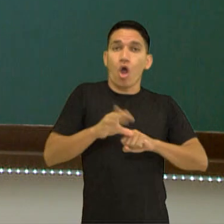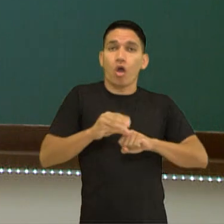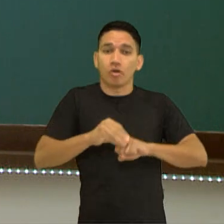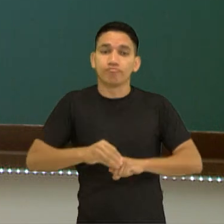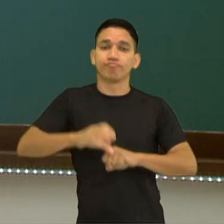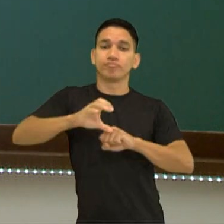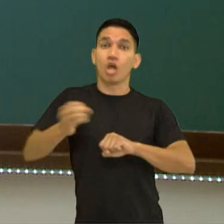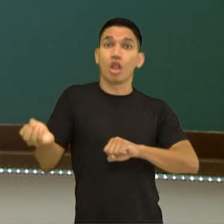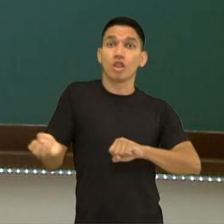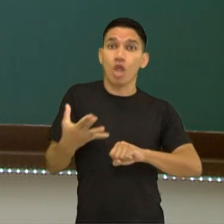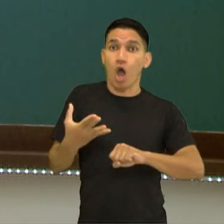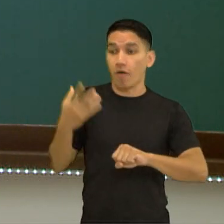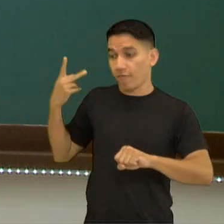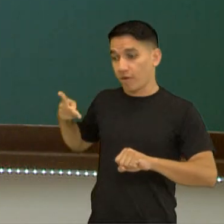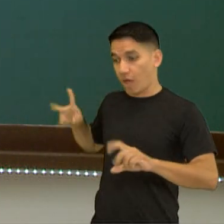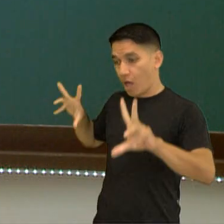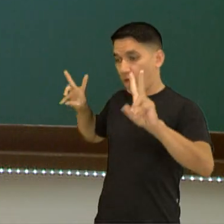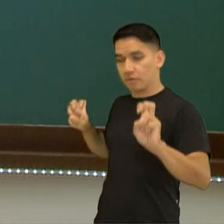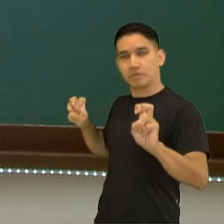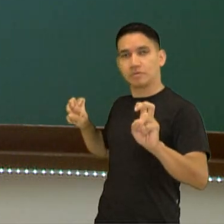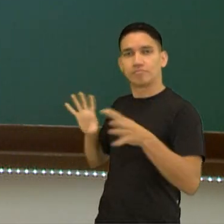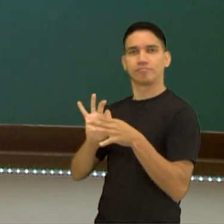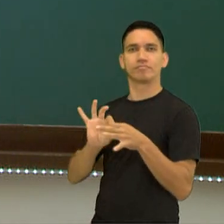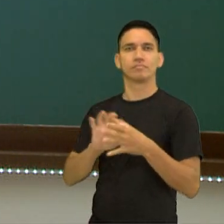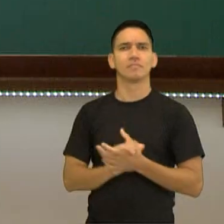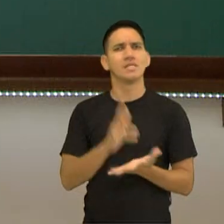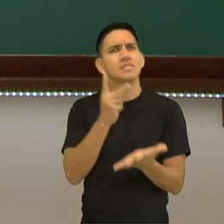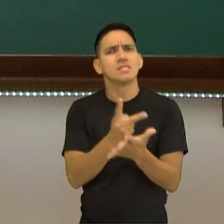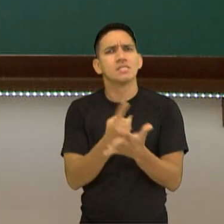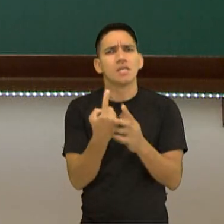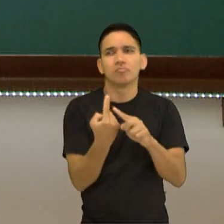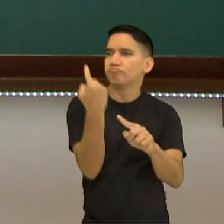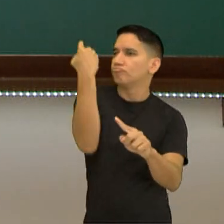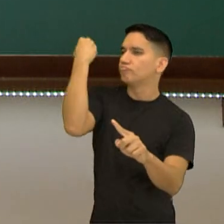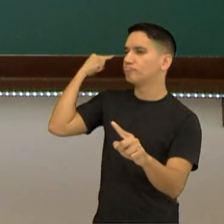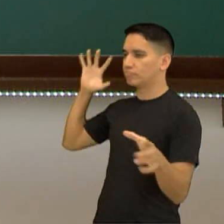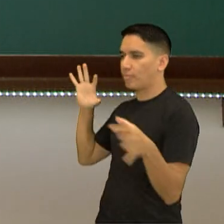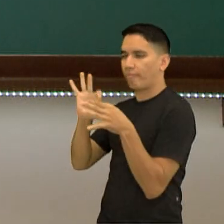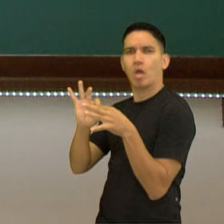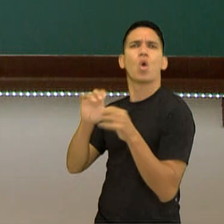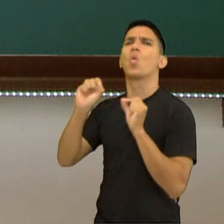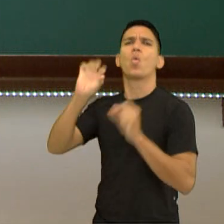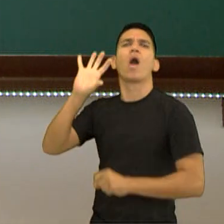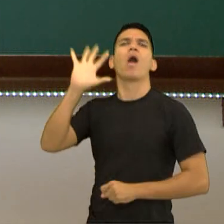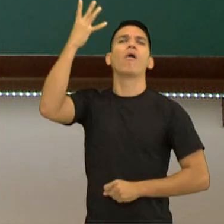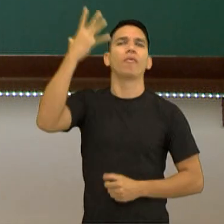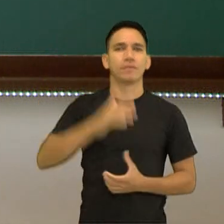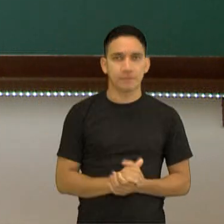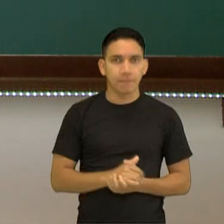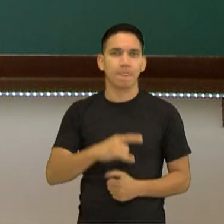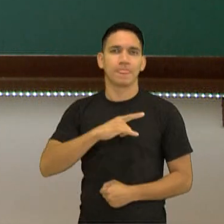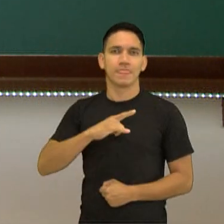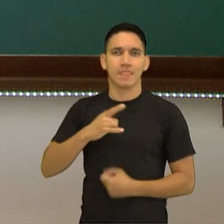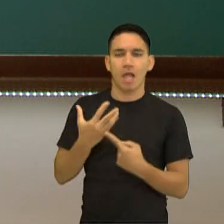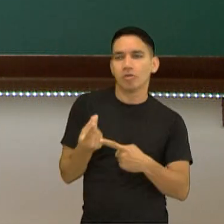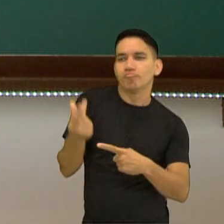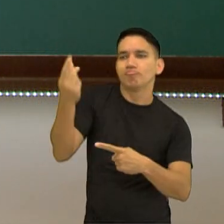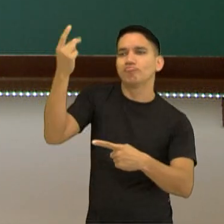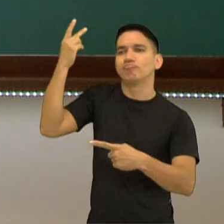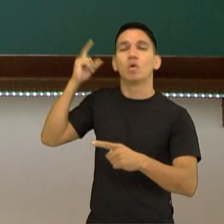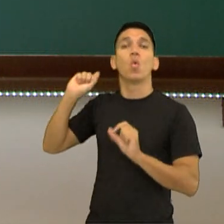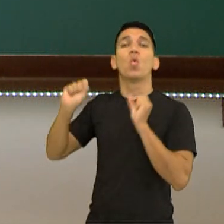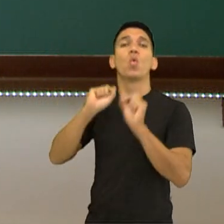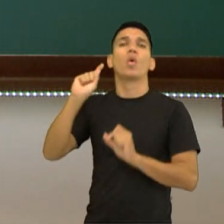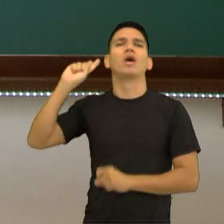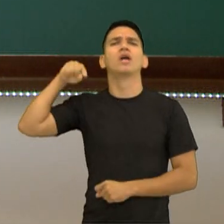conhecimentos dessas coisas antigas. Então, sempre voltando para o passado, aprendendo com o que aconteceu, né? Os nossos antepassados, o que